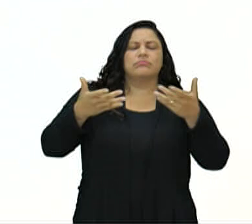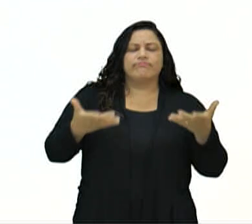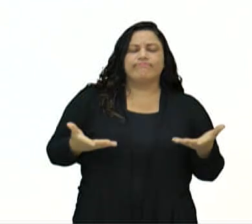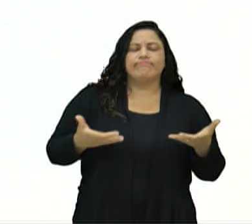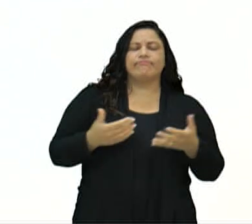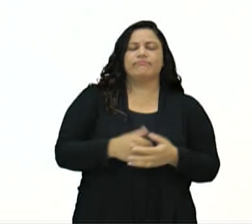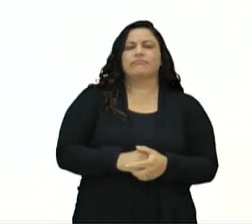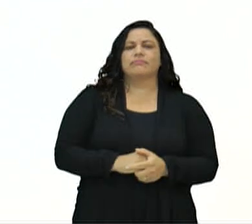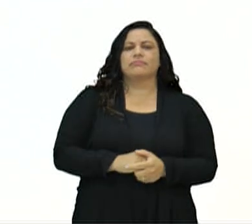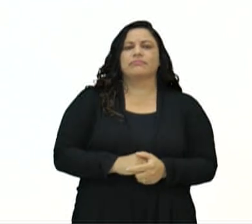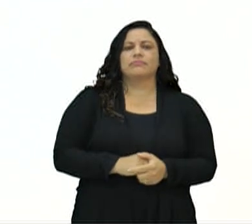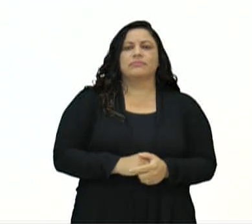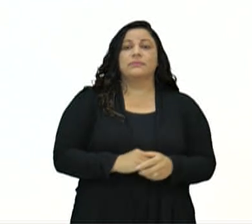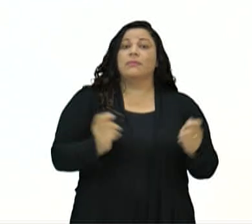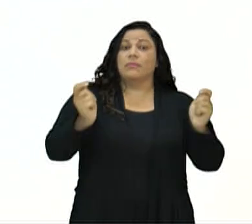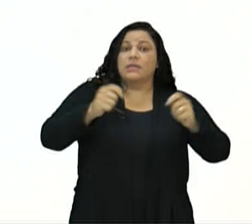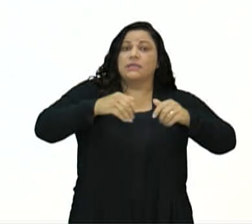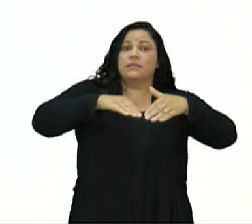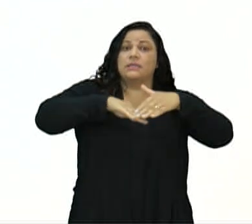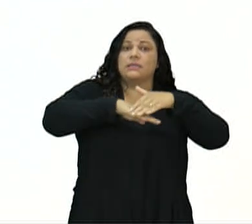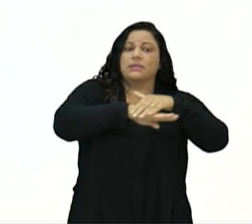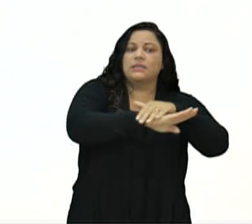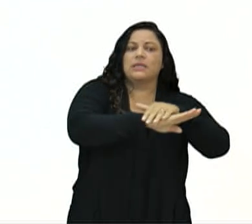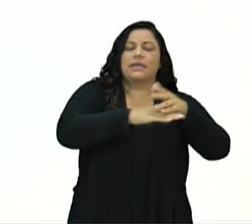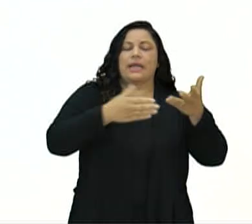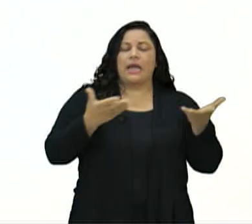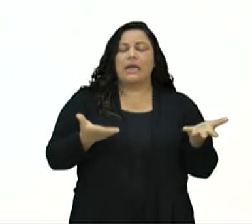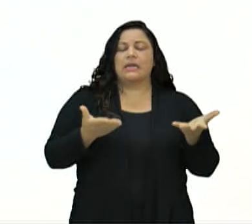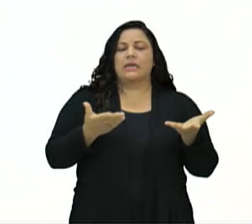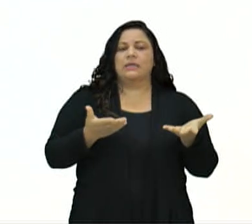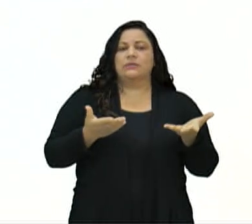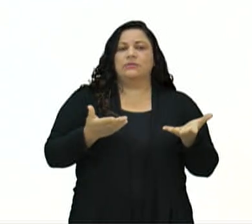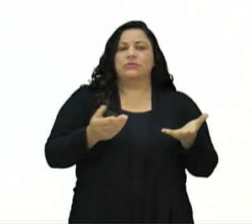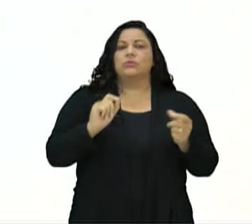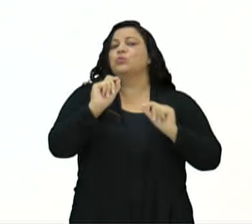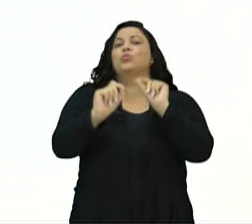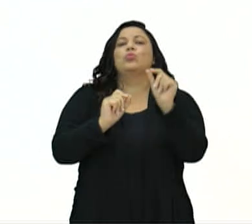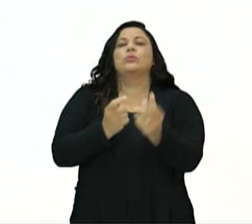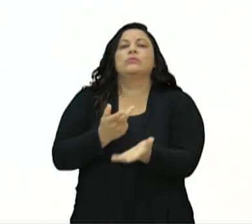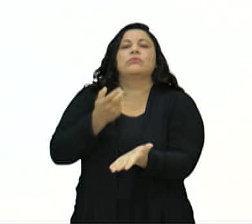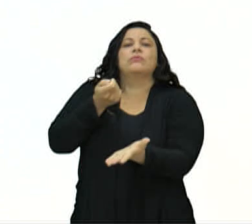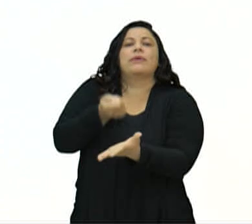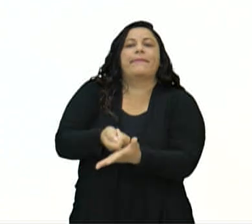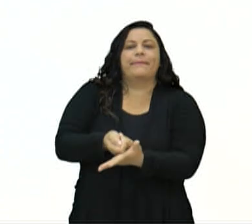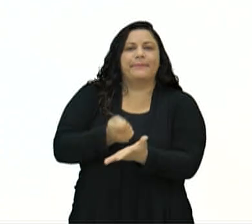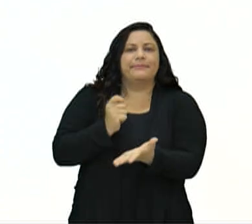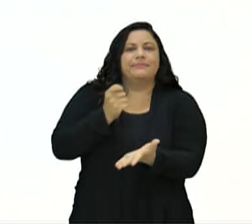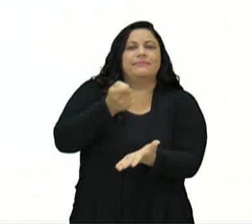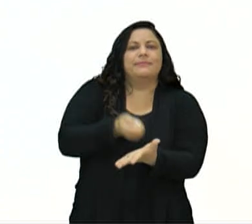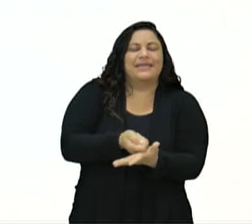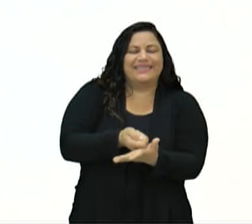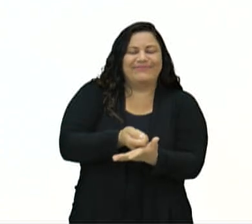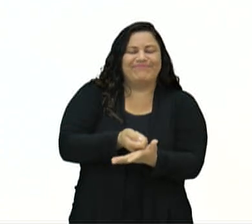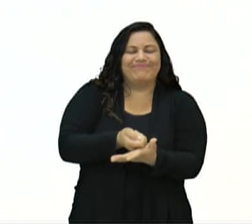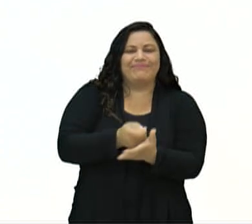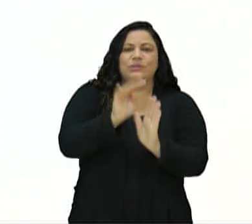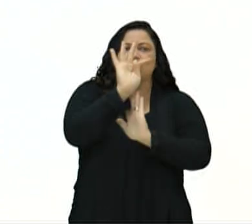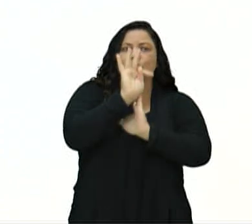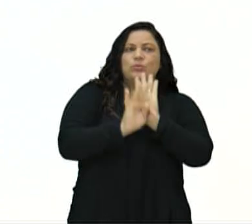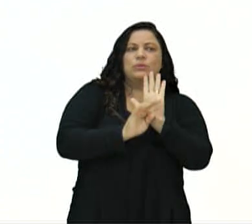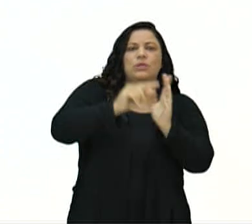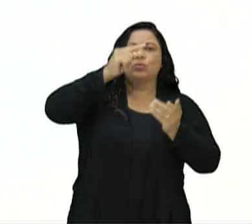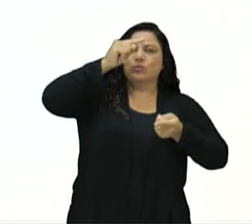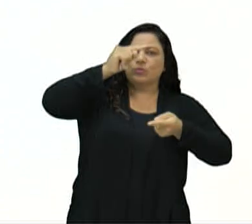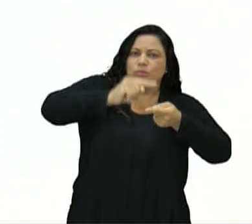habitações, se necessita de garaje, el precio aproximado, baño, Tudo isso num texto curtinho, no final,